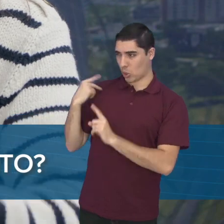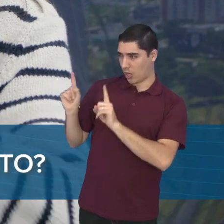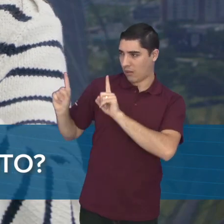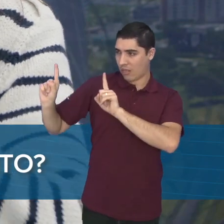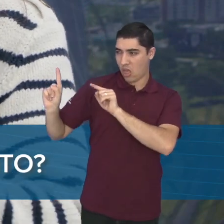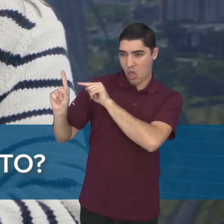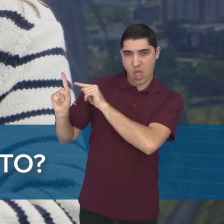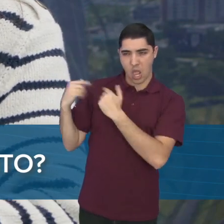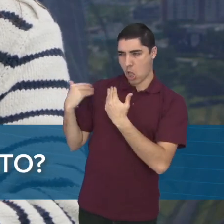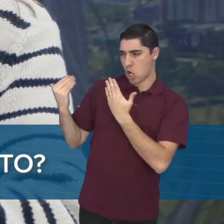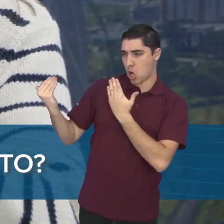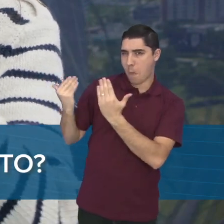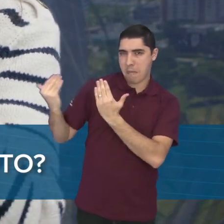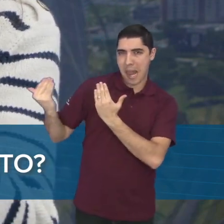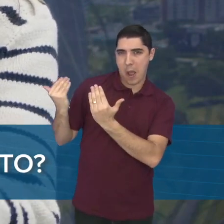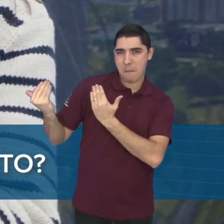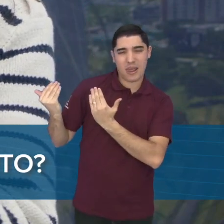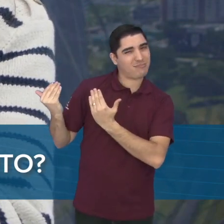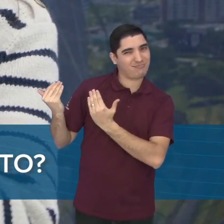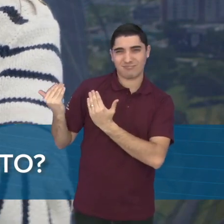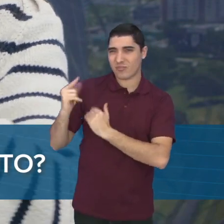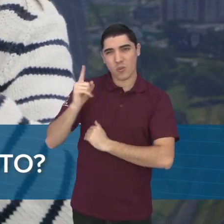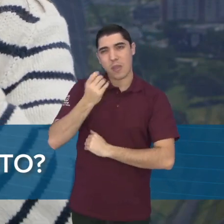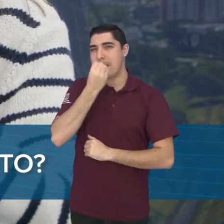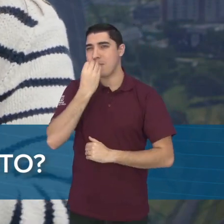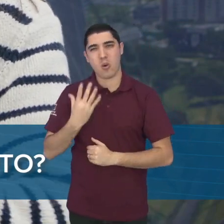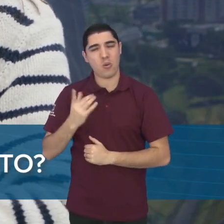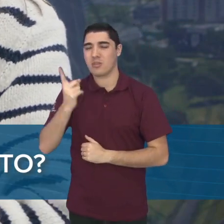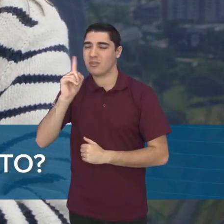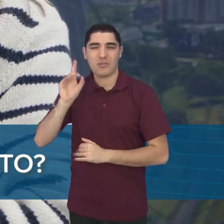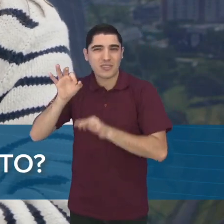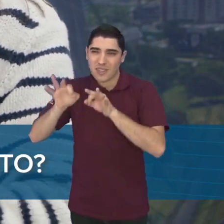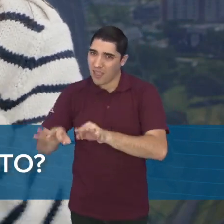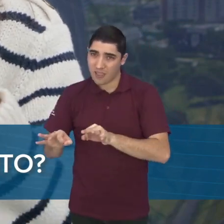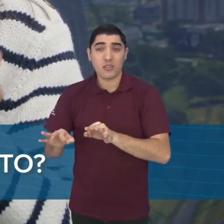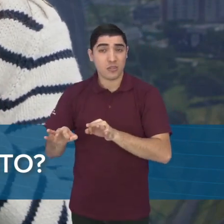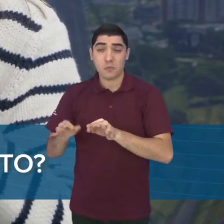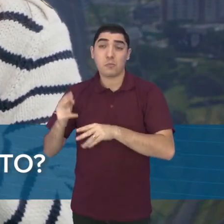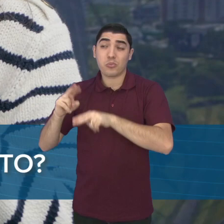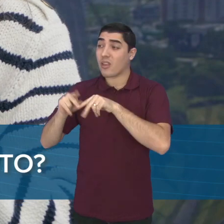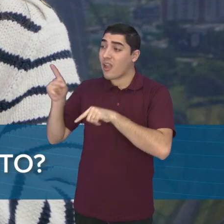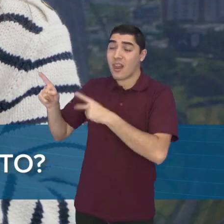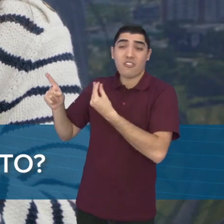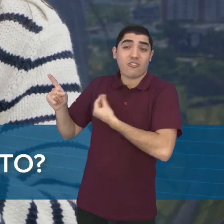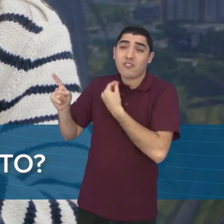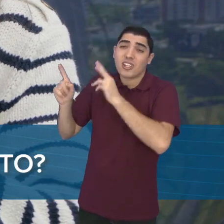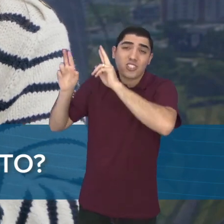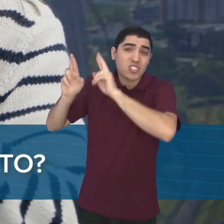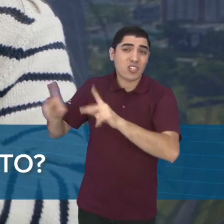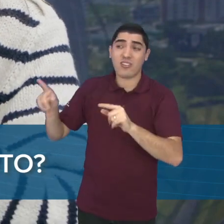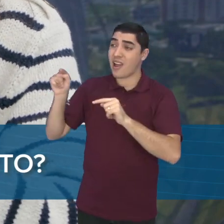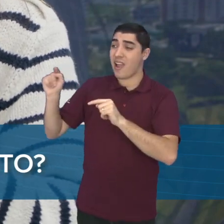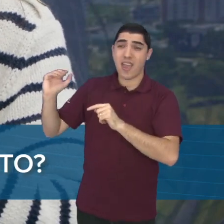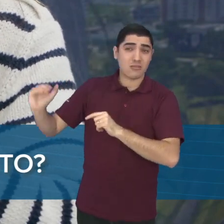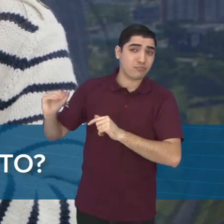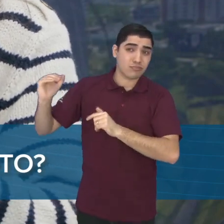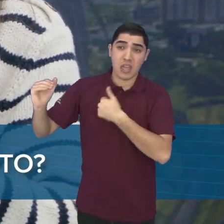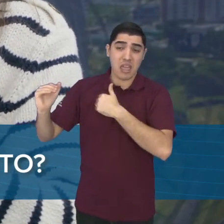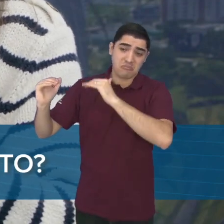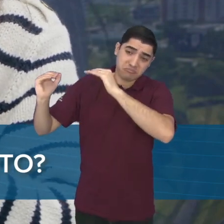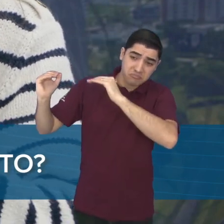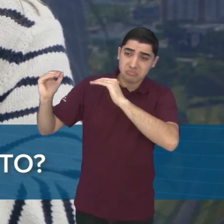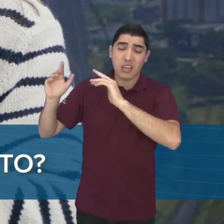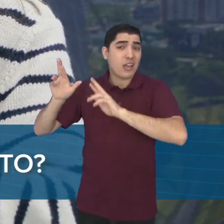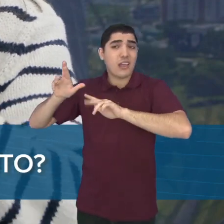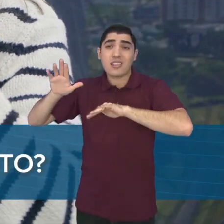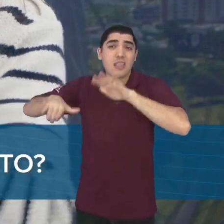tem um recurso interno diferente, cada um tem oportunidades diferentes. Então, não faz sentido, né, quando eu comparo para o outro. Porque daí pode gerar essa frustração,